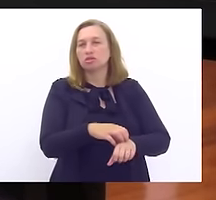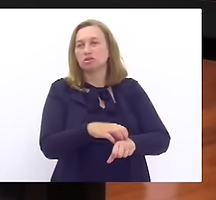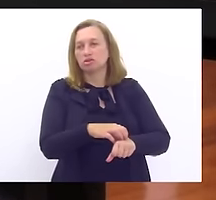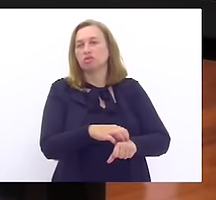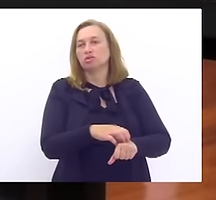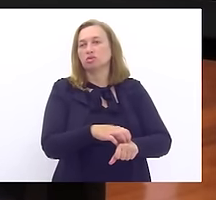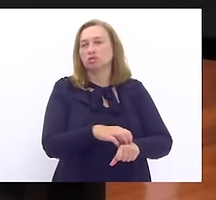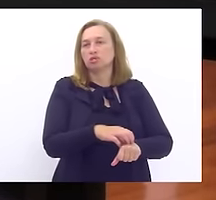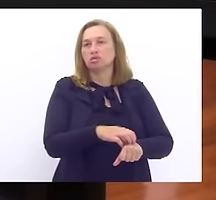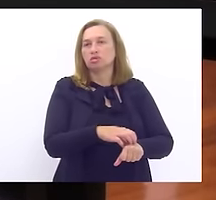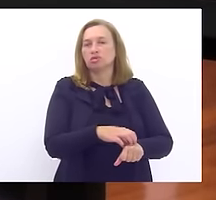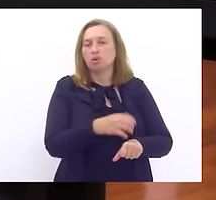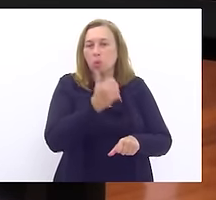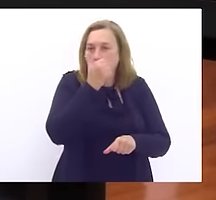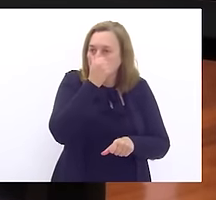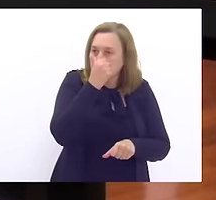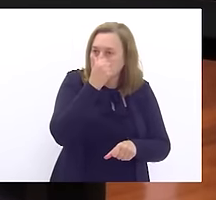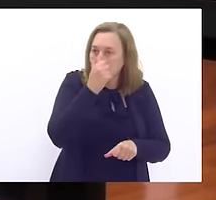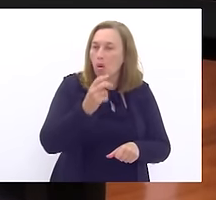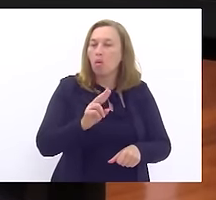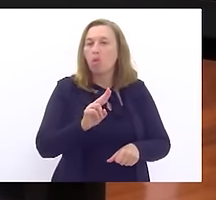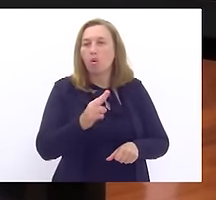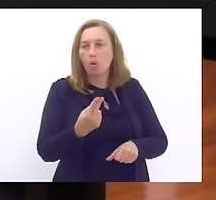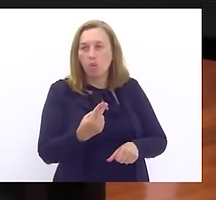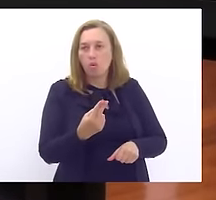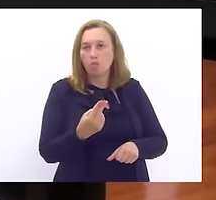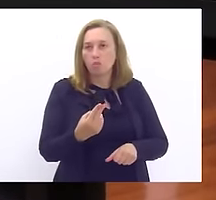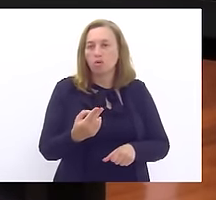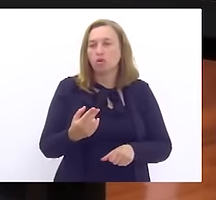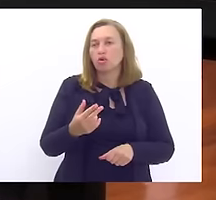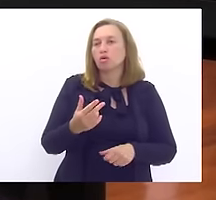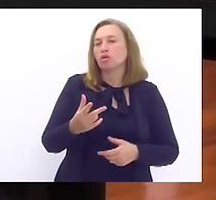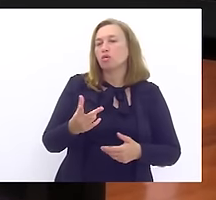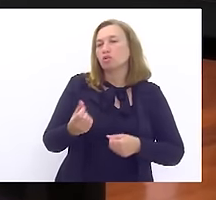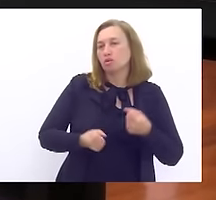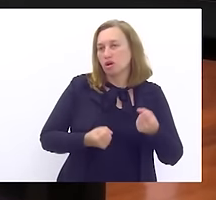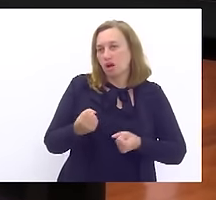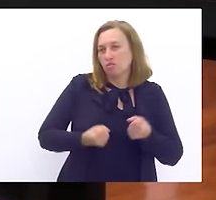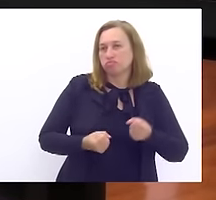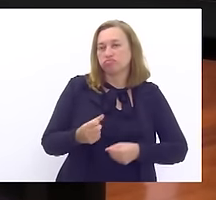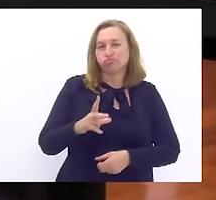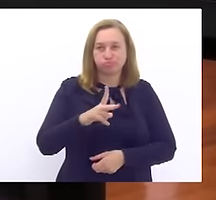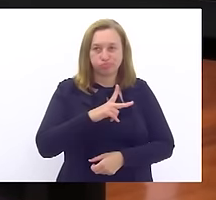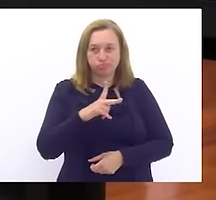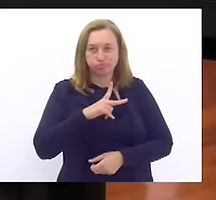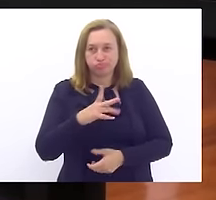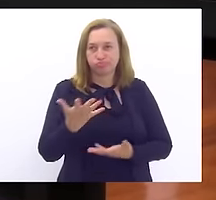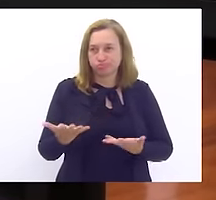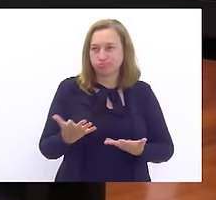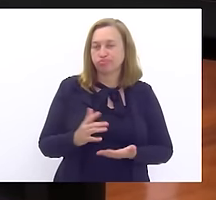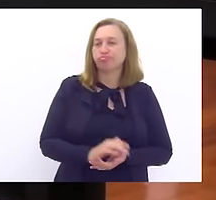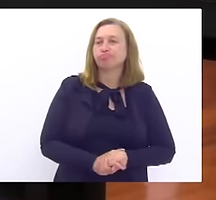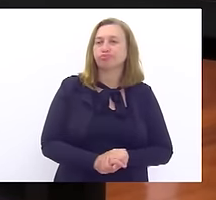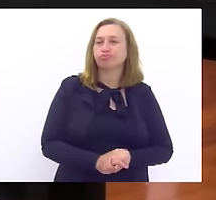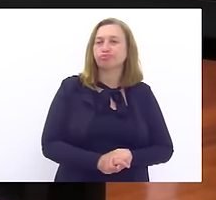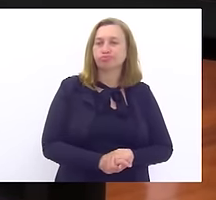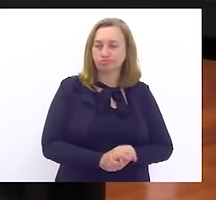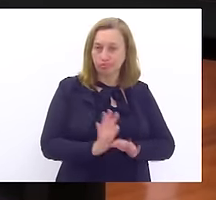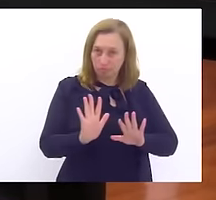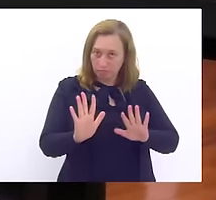o convênio a gente não tem gente que não atrapalha se atrapalhasse a gente obviamente a gente não ia colocar em xeque a competência administrativa e final